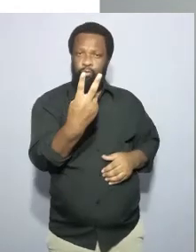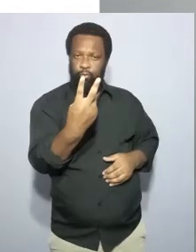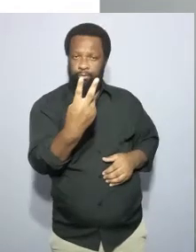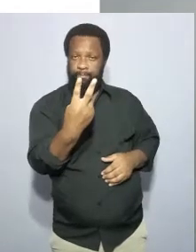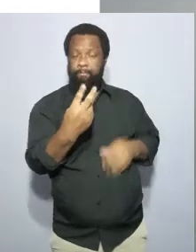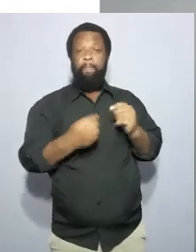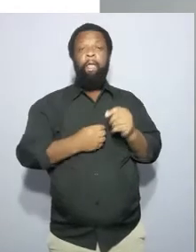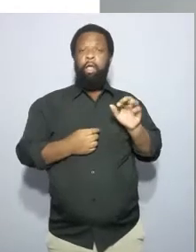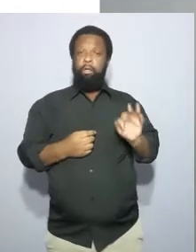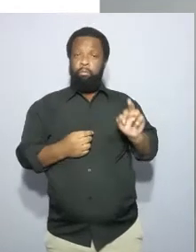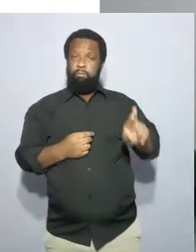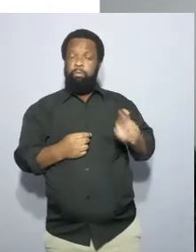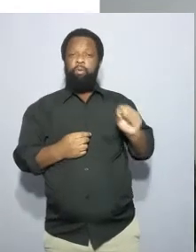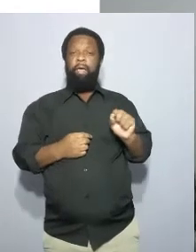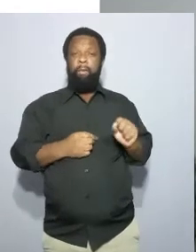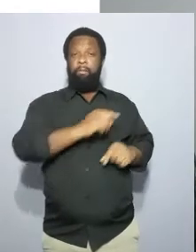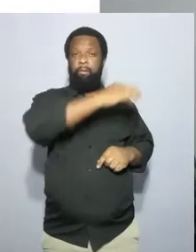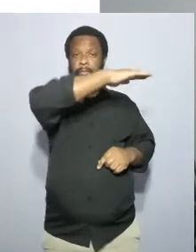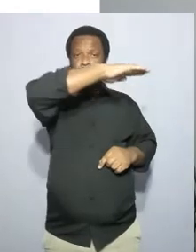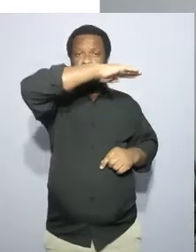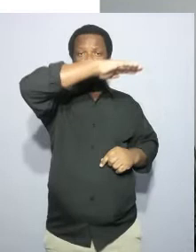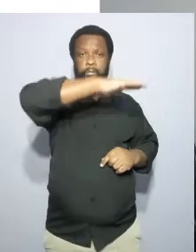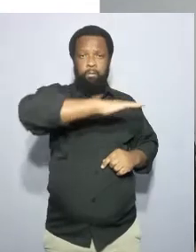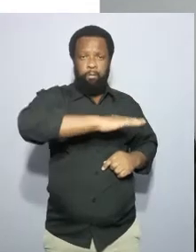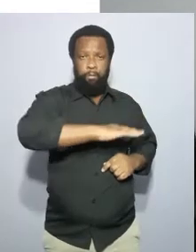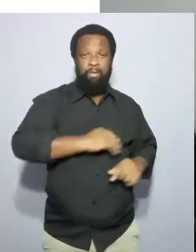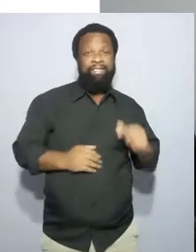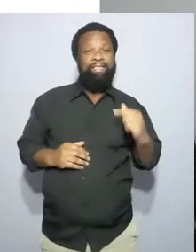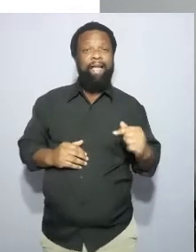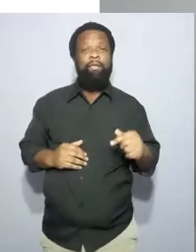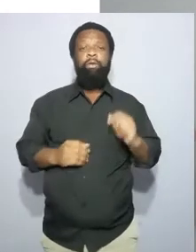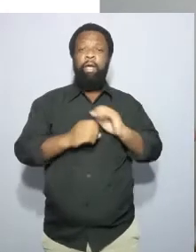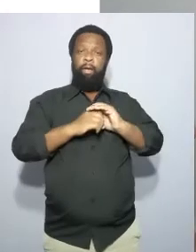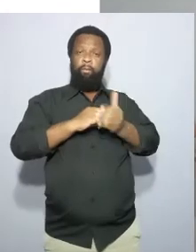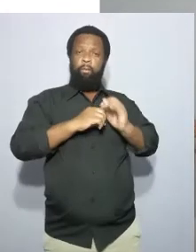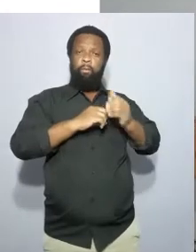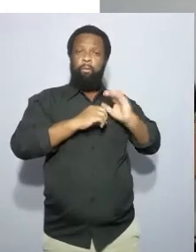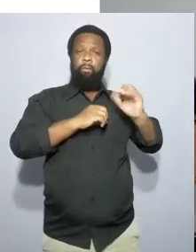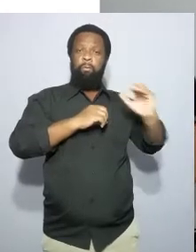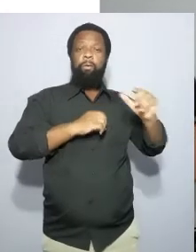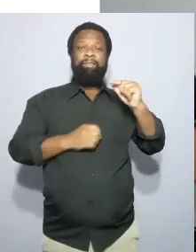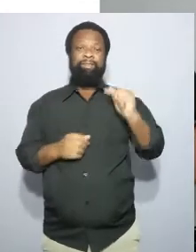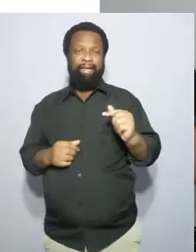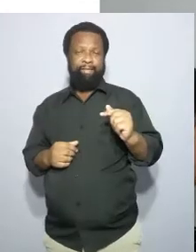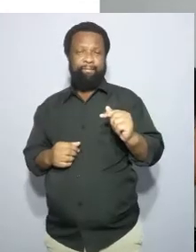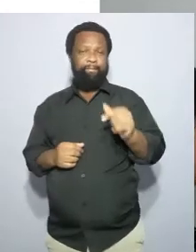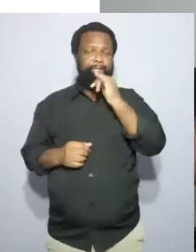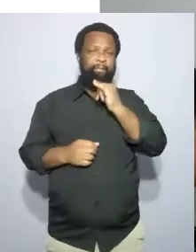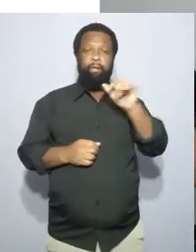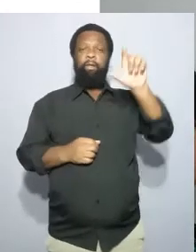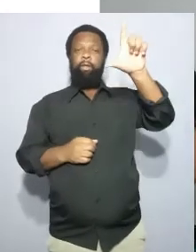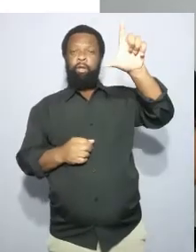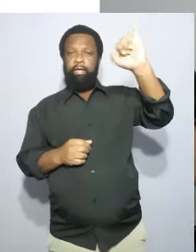eletrônicas. O franço está no sétimo período. Então, ele possui sete camadas. Então, vamos imaginar, pessoal. O lítio está aqui.